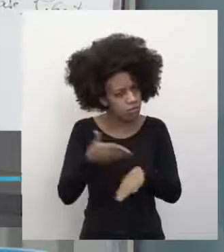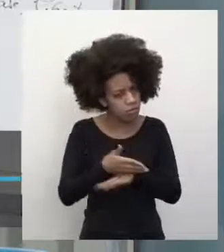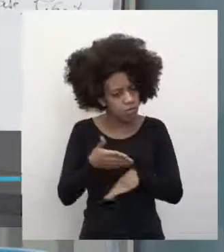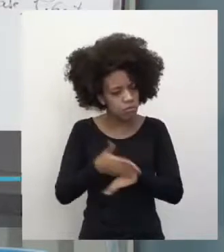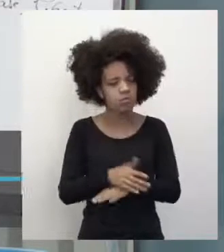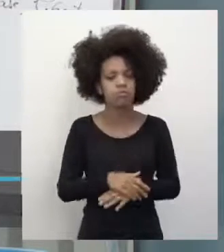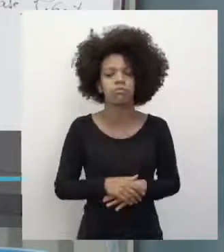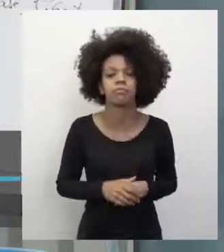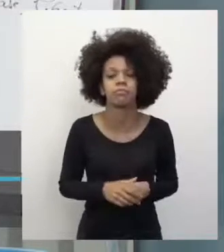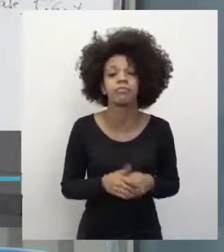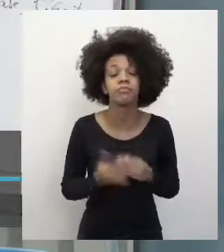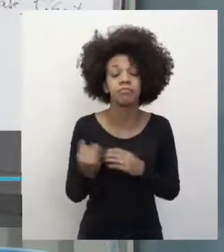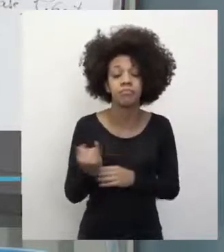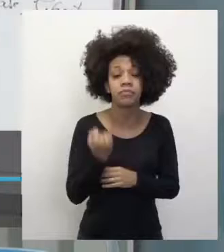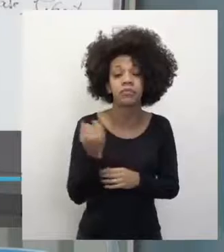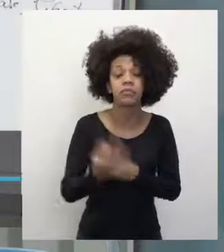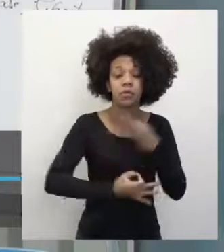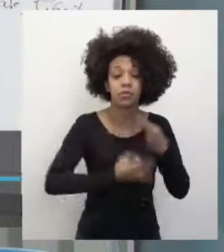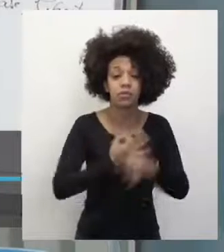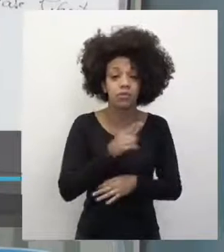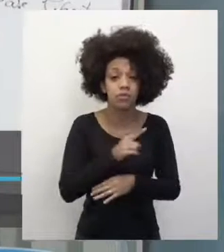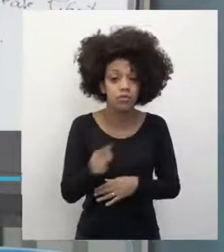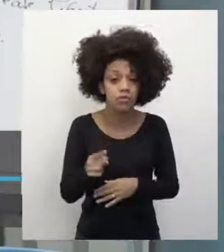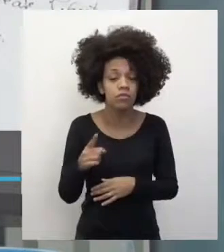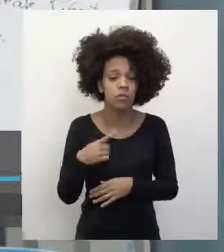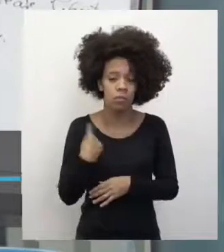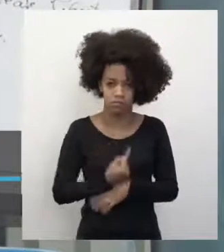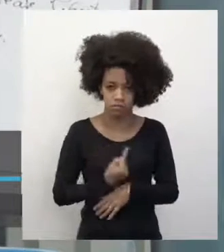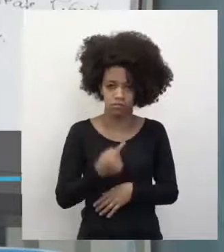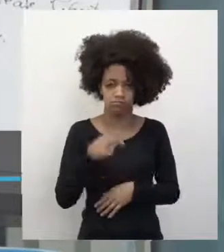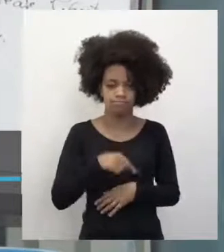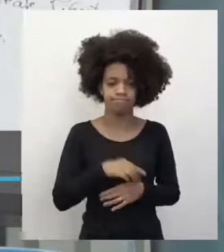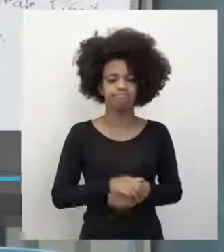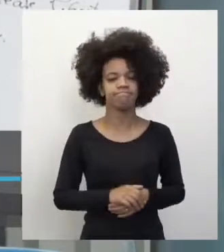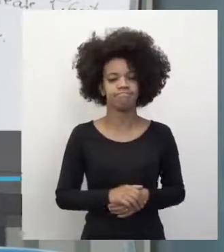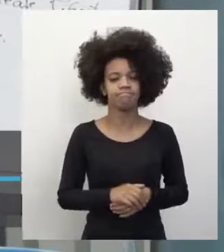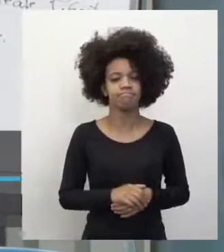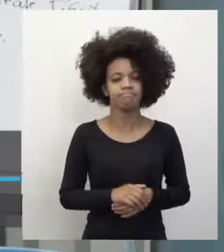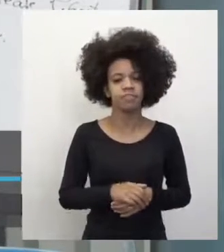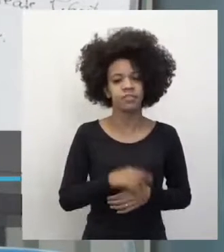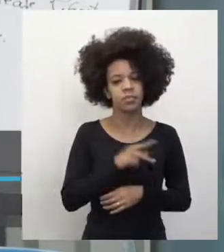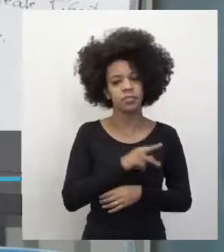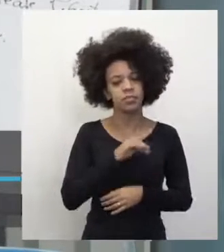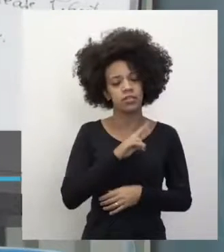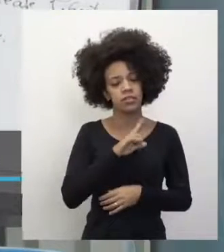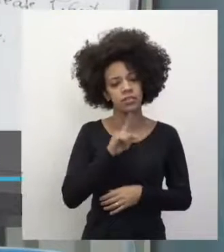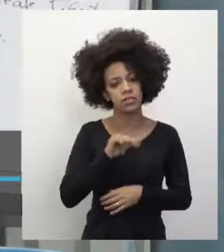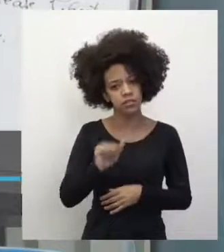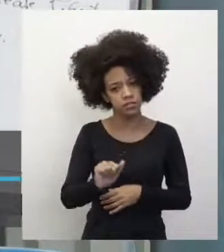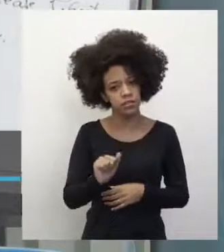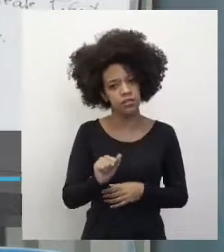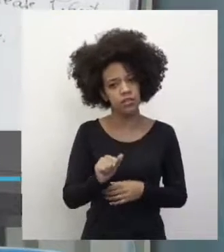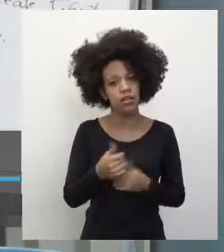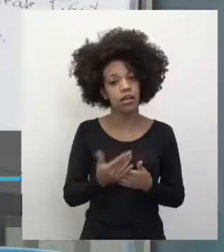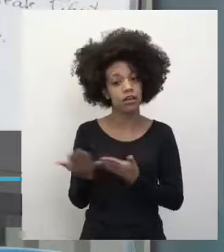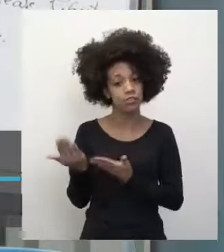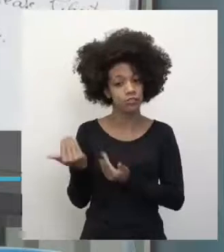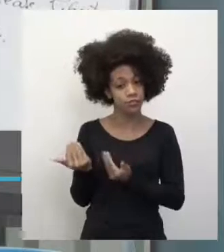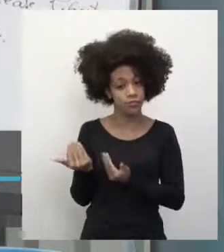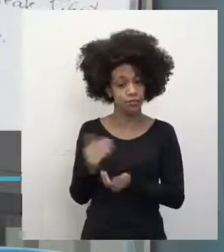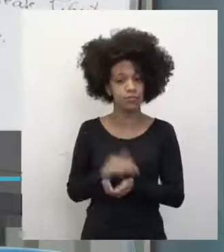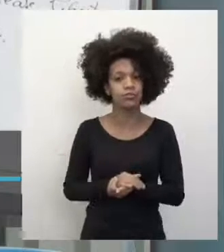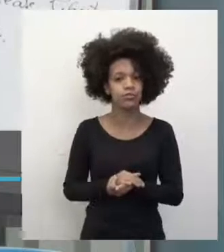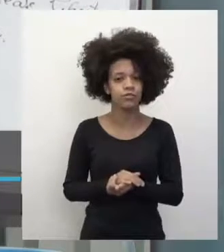tá ok? É muito importante a opinião de vocês aqui para nós, tá? Olha só, a professora Tereza citou a juventude dela,